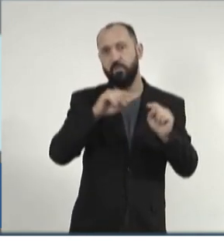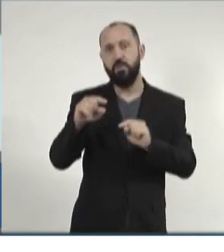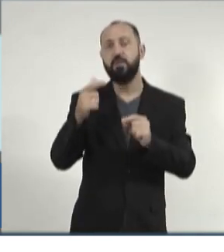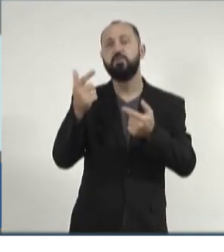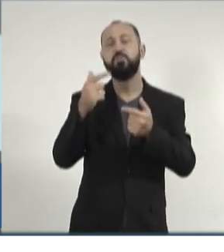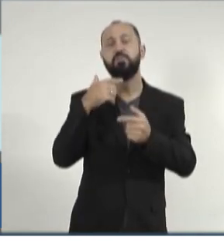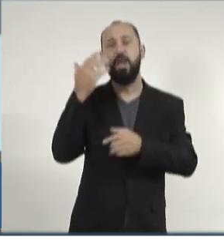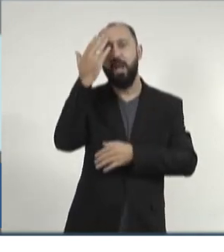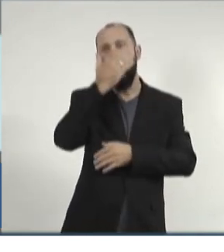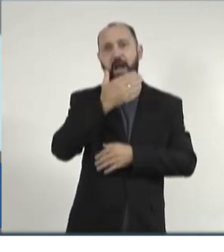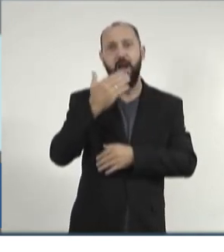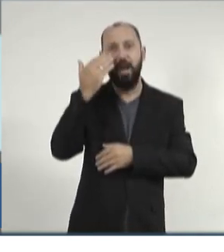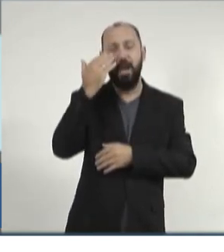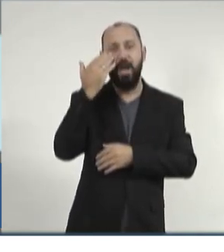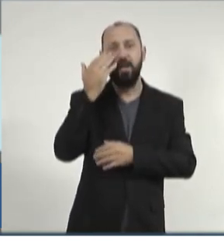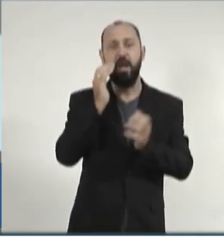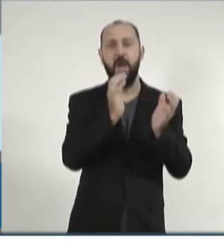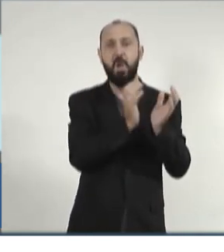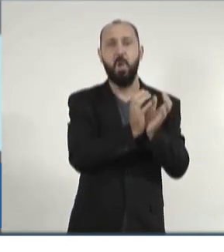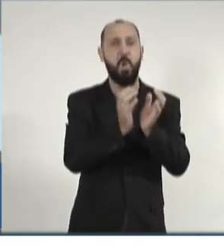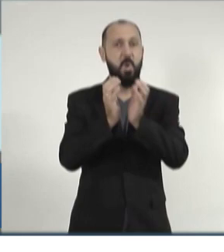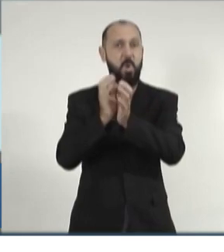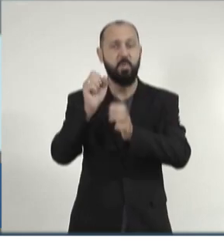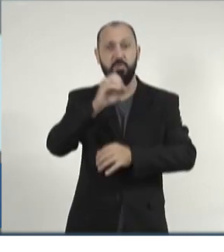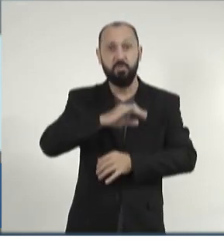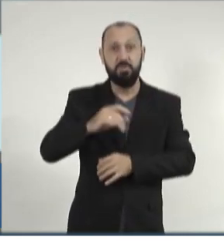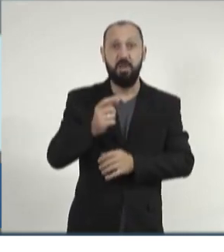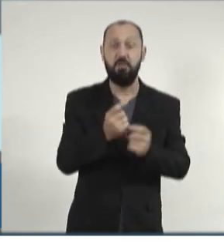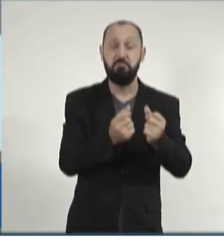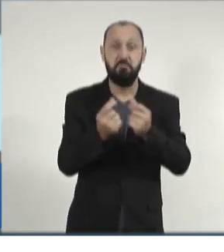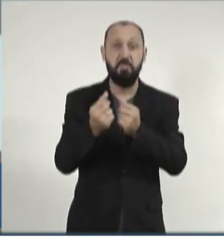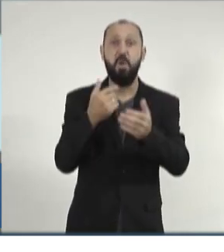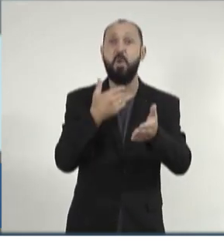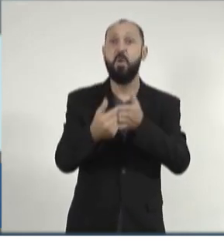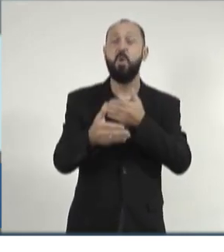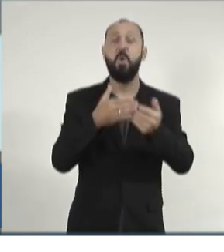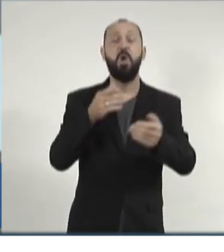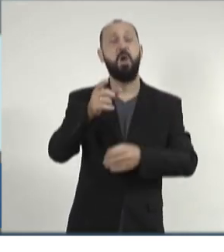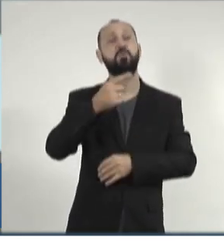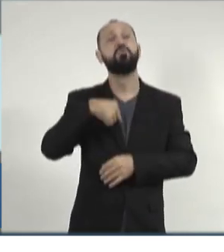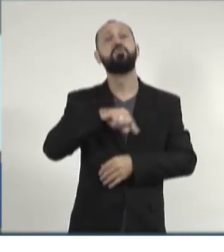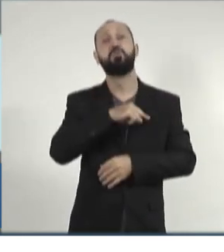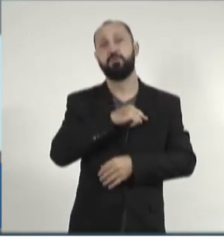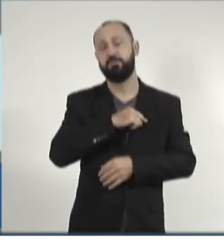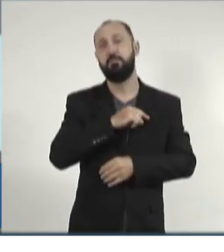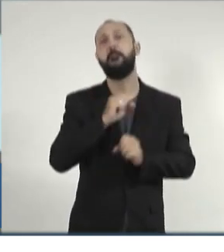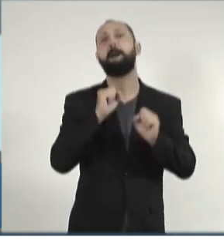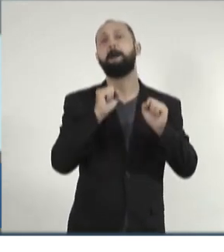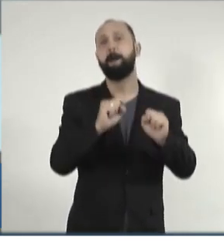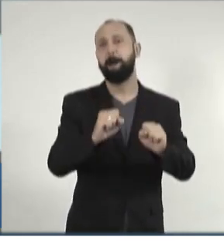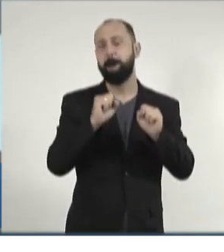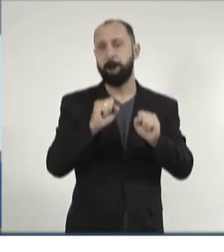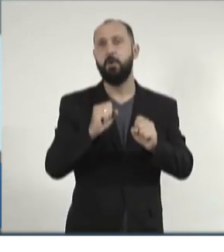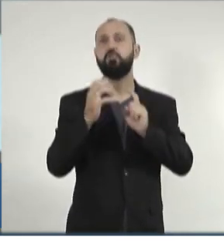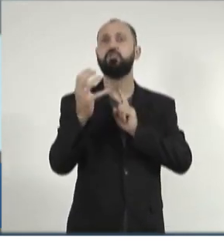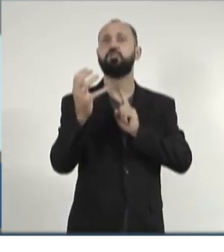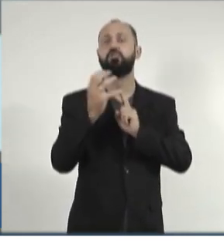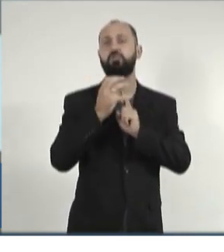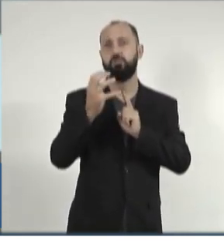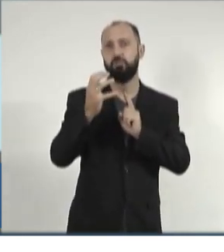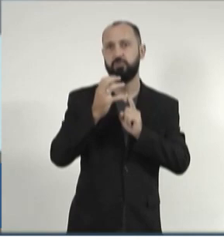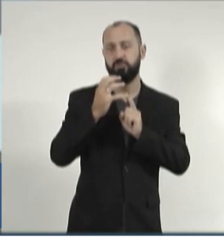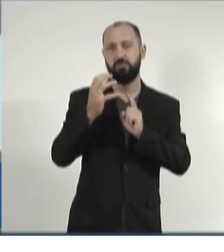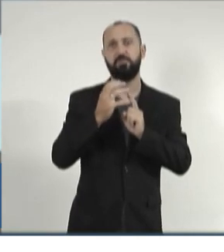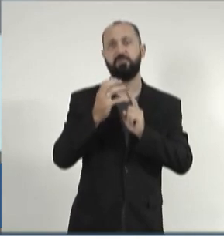mulher não tem cara, não tem classe social. Qualquer uma de nós pode vir a sofrer violência